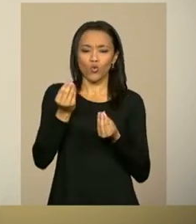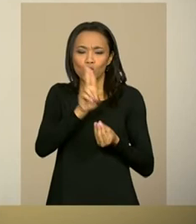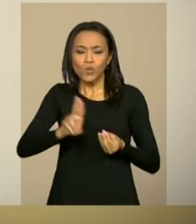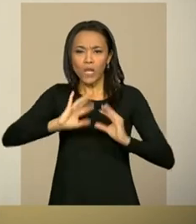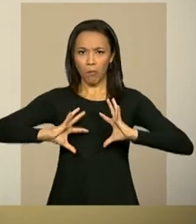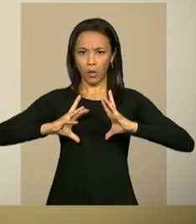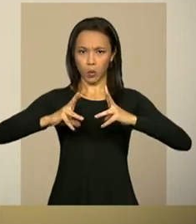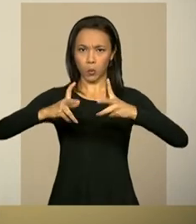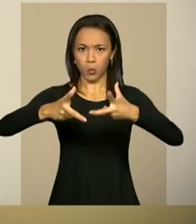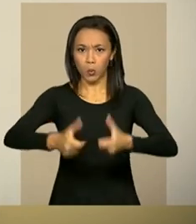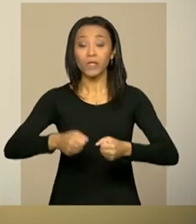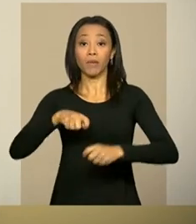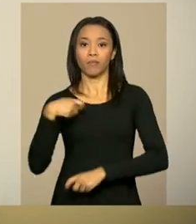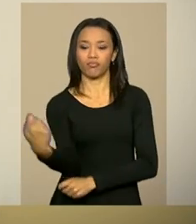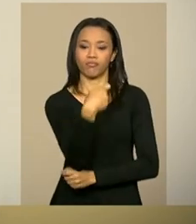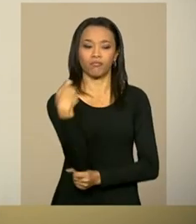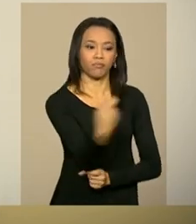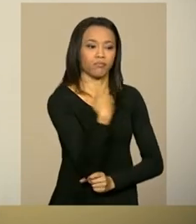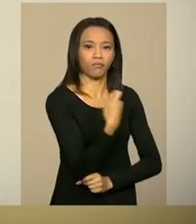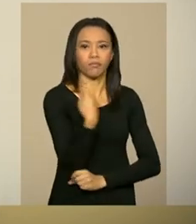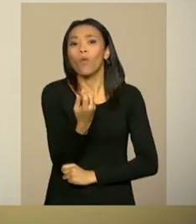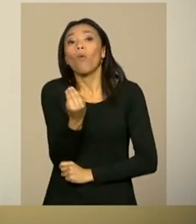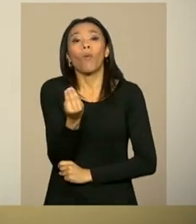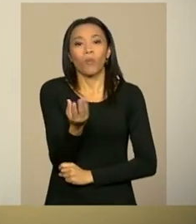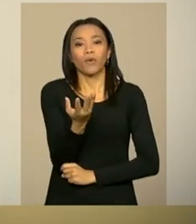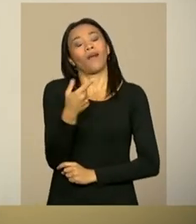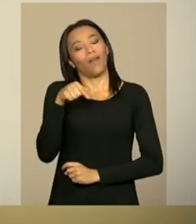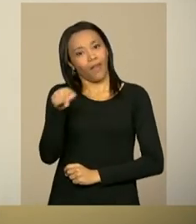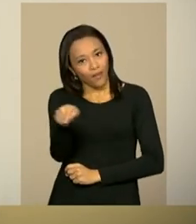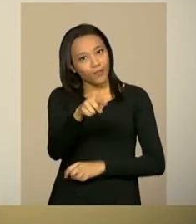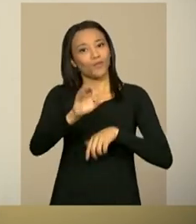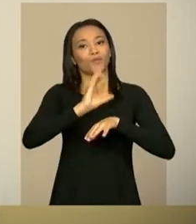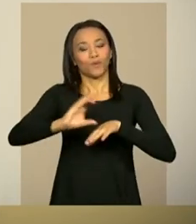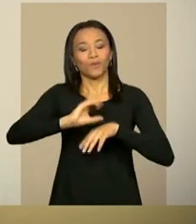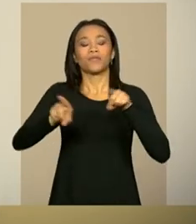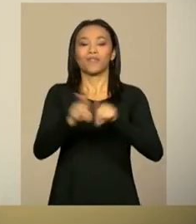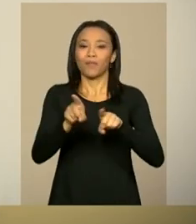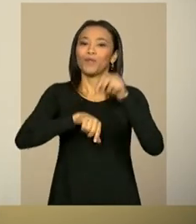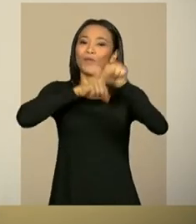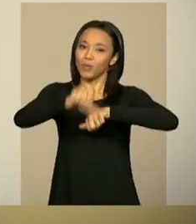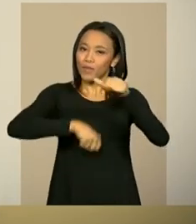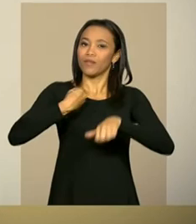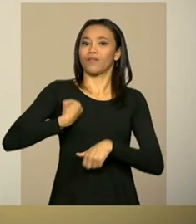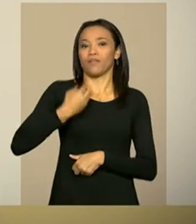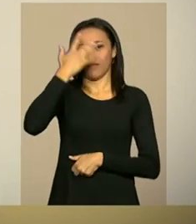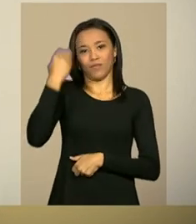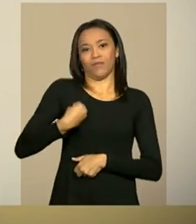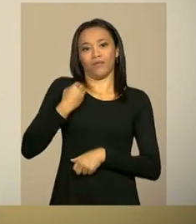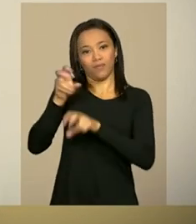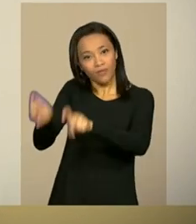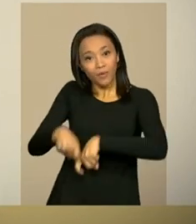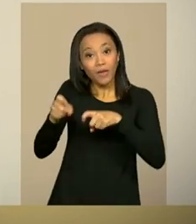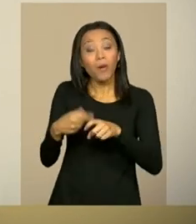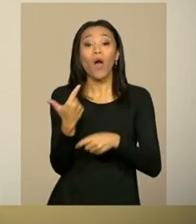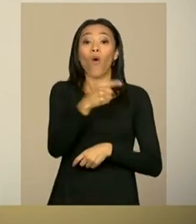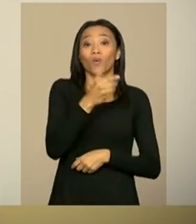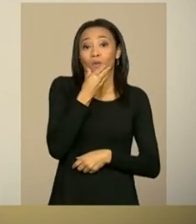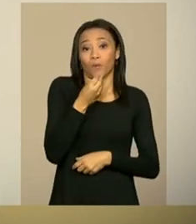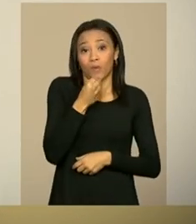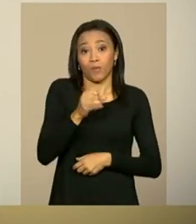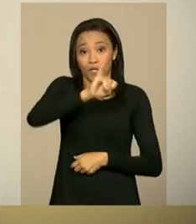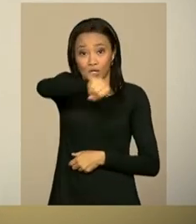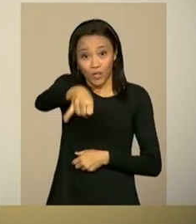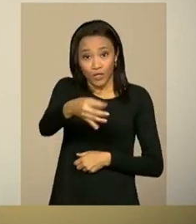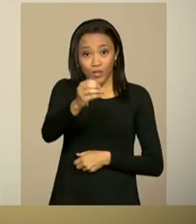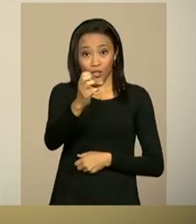e de sistemas de irrigação esses cursos estudando também a vida das pessoas no campo e a história do José Carlos Mendes